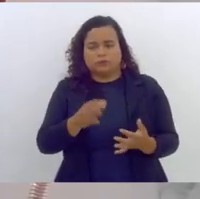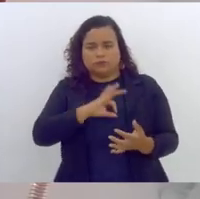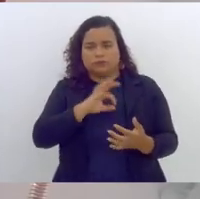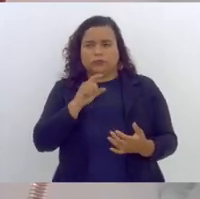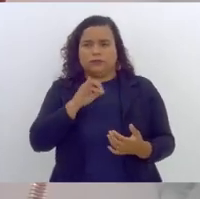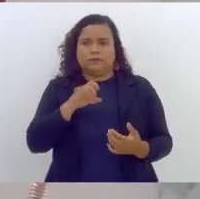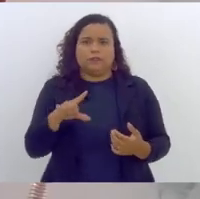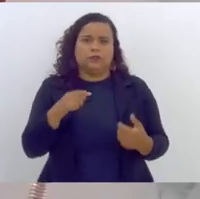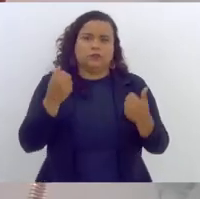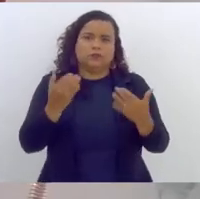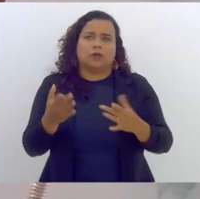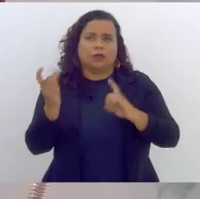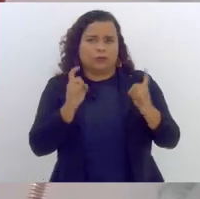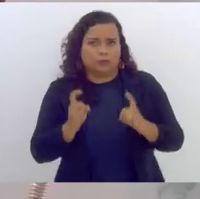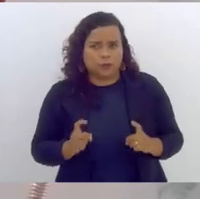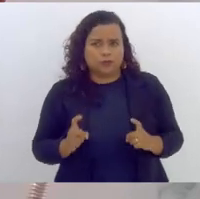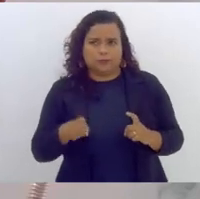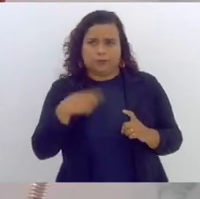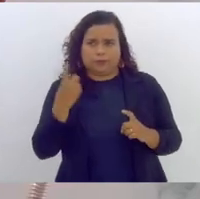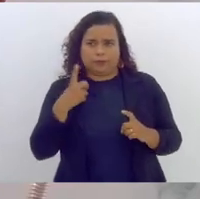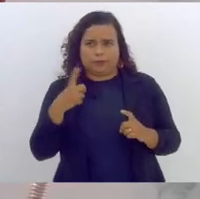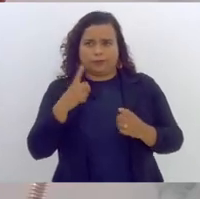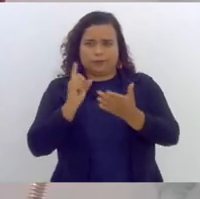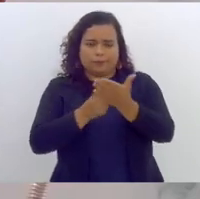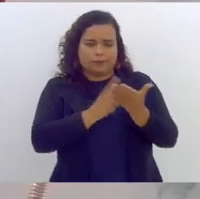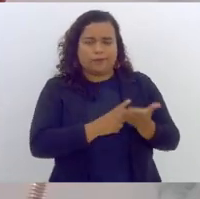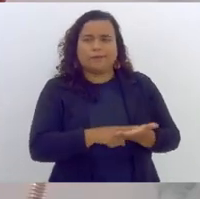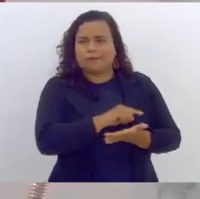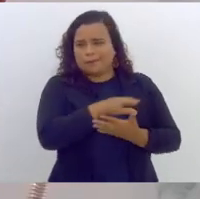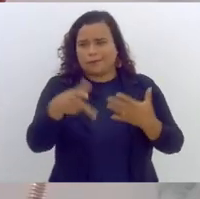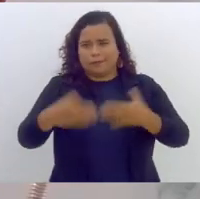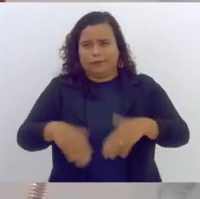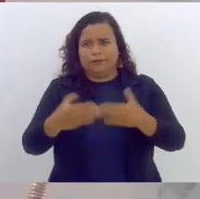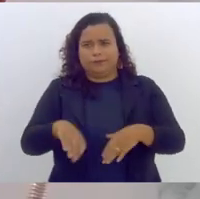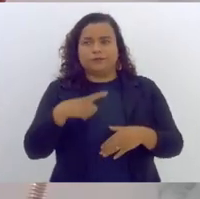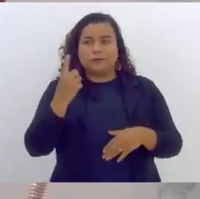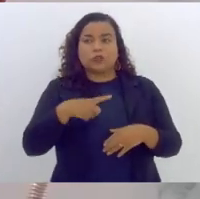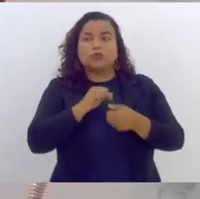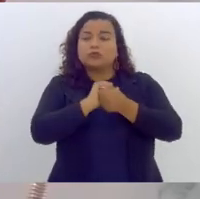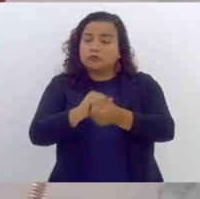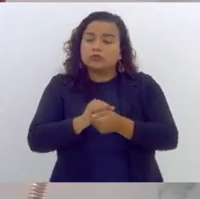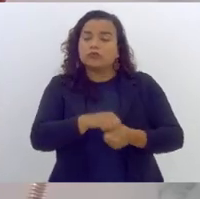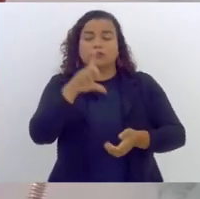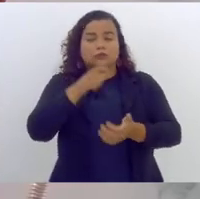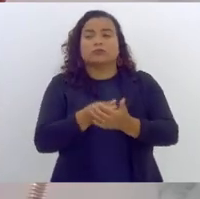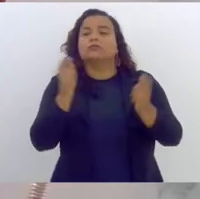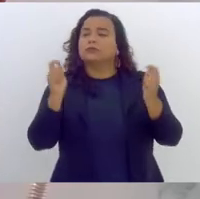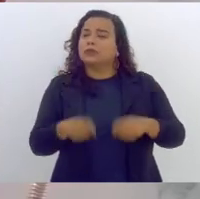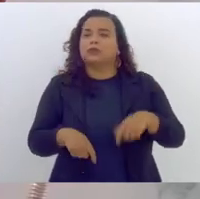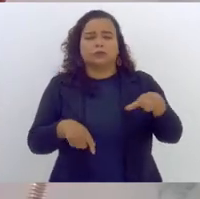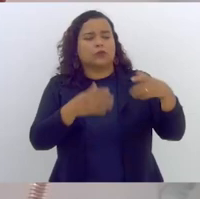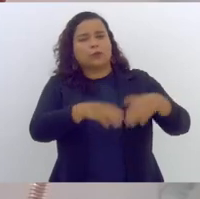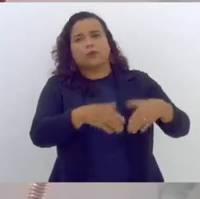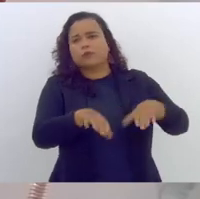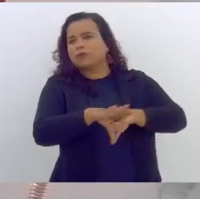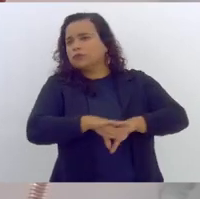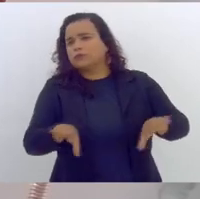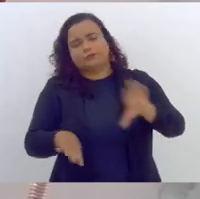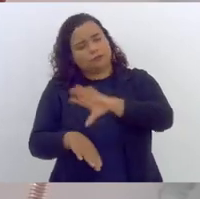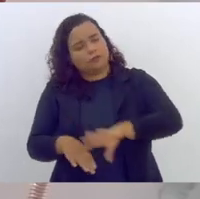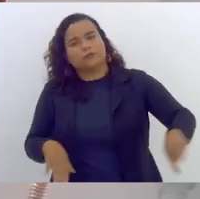é reuniões já que a gente já tem um universo de concursos até para que juntos a gente tome a decisão olha esse concurso aqui esquece